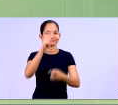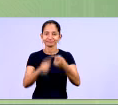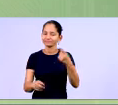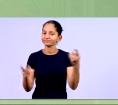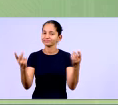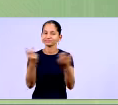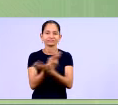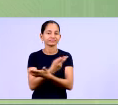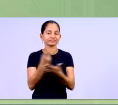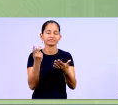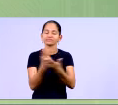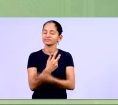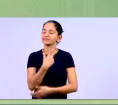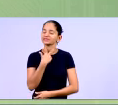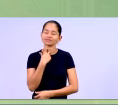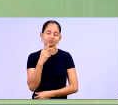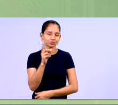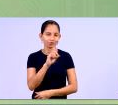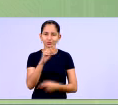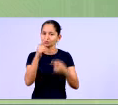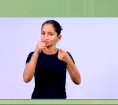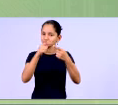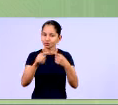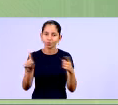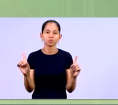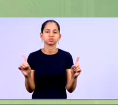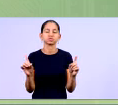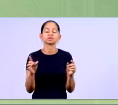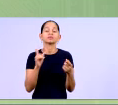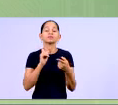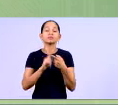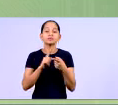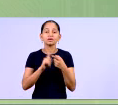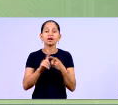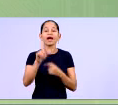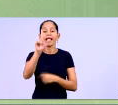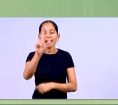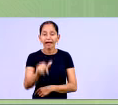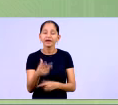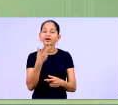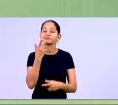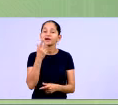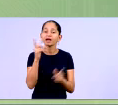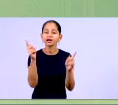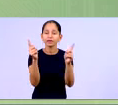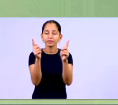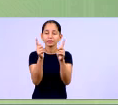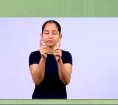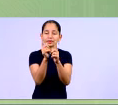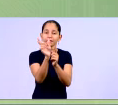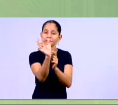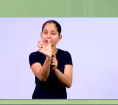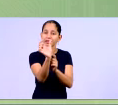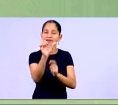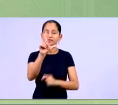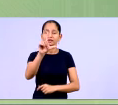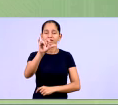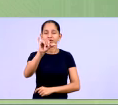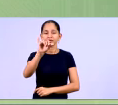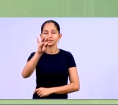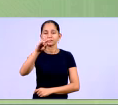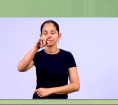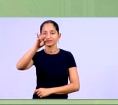ser para sociedade anônima. LTDA são as limitadas, são as que falamos agorinha,